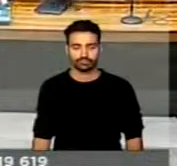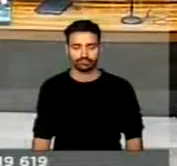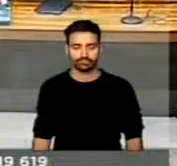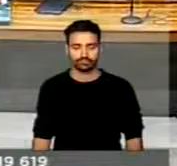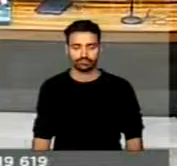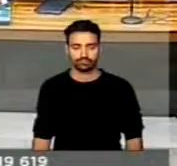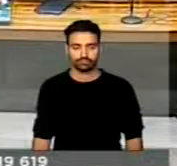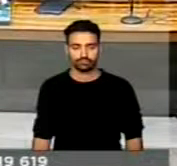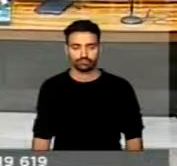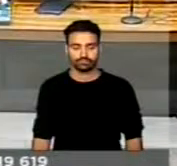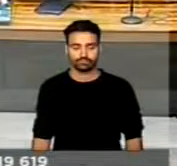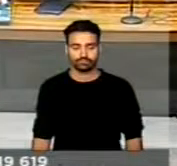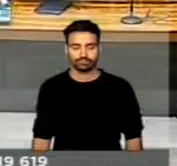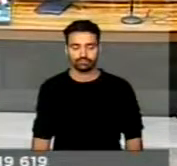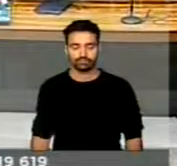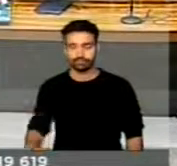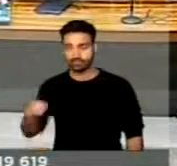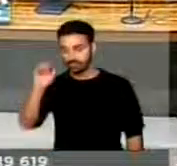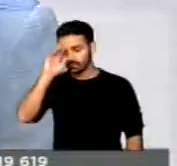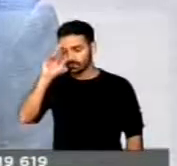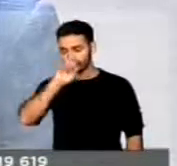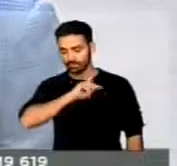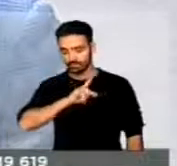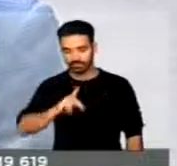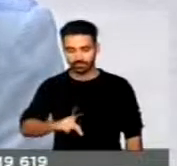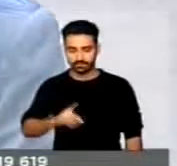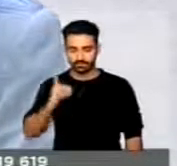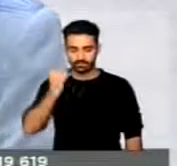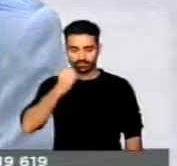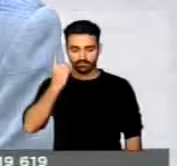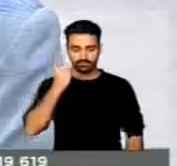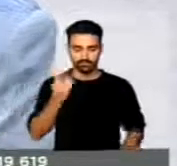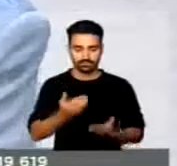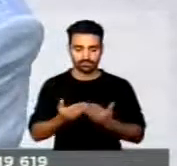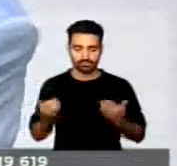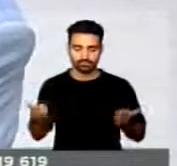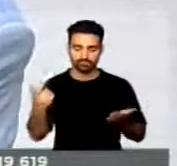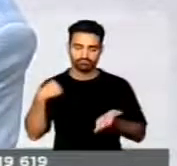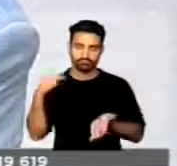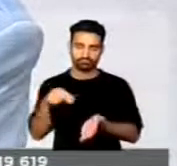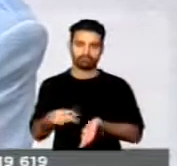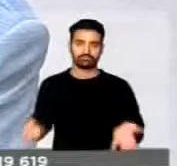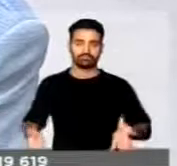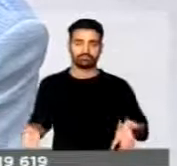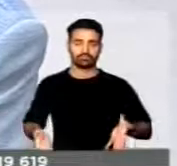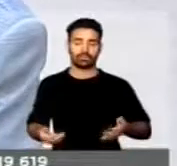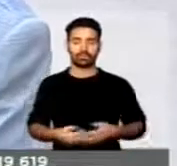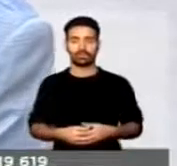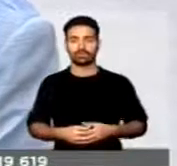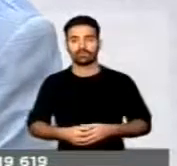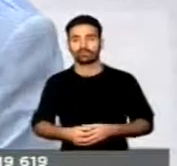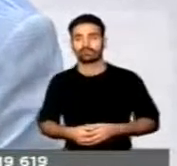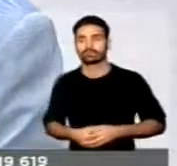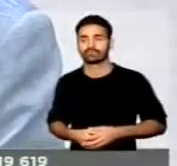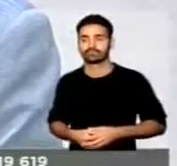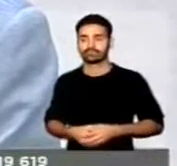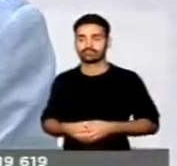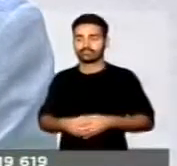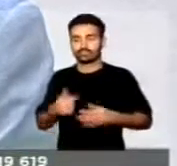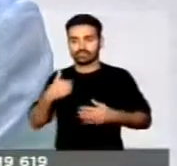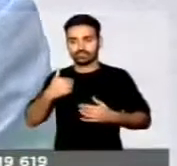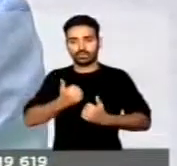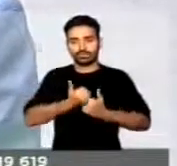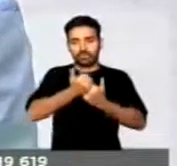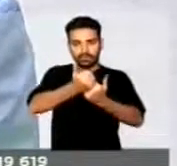O microfone da. Senhor presidente, senhoras e senhores deputados, eu vim aqui a essa tribuna hoje ser